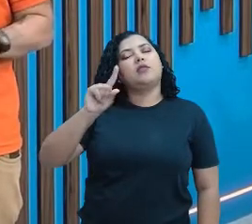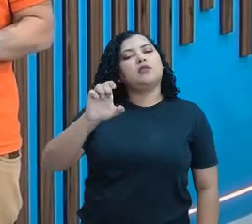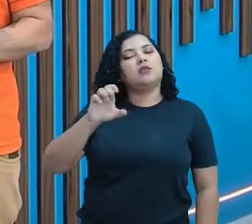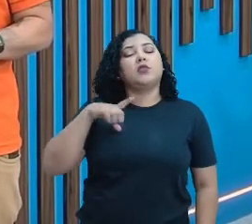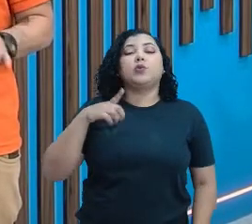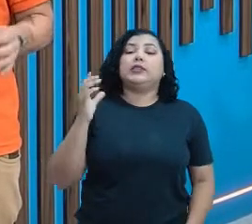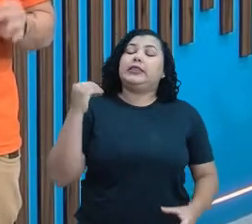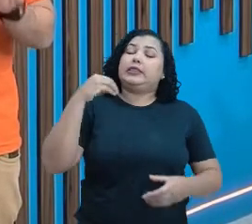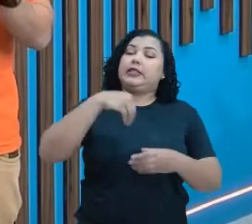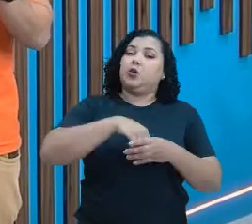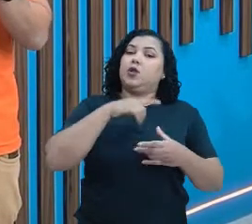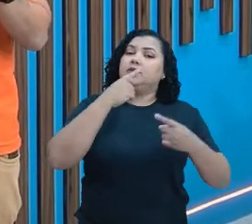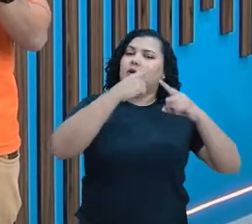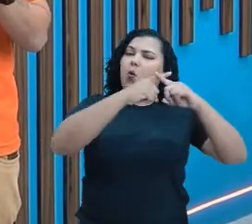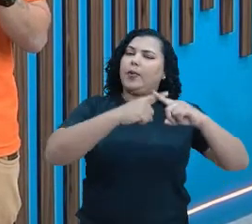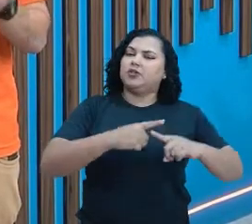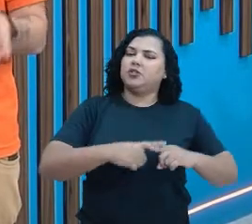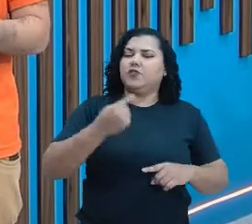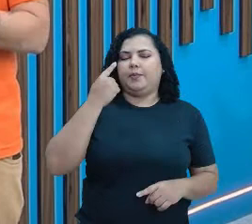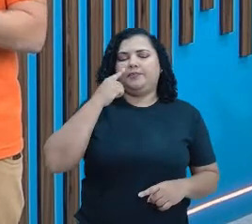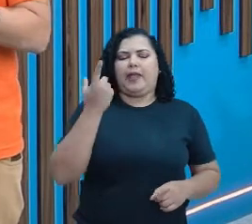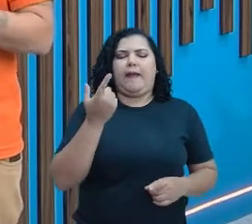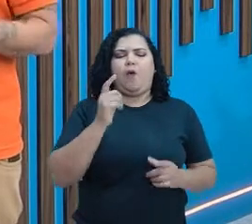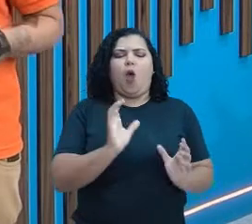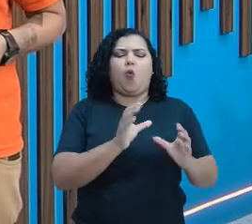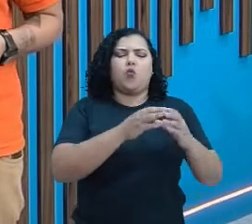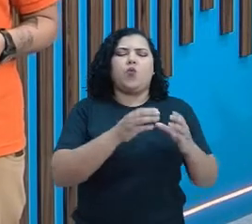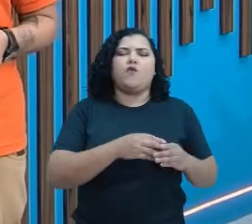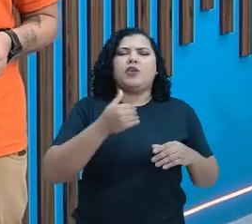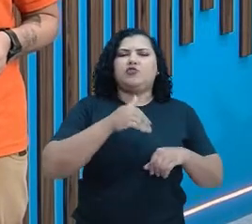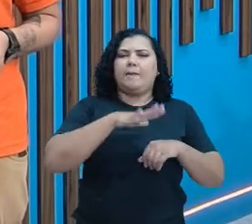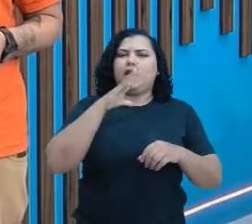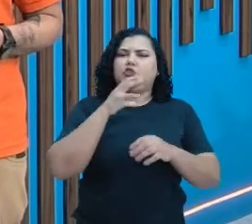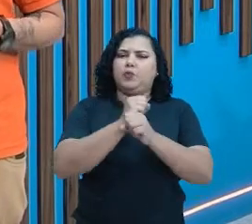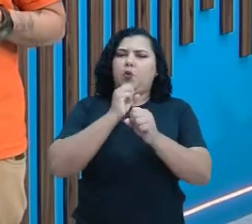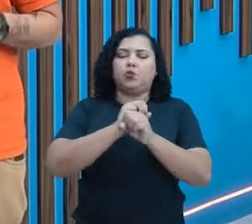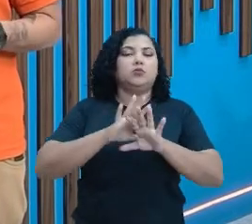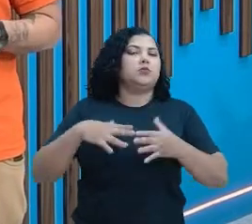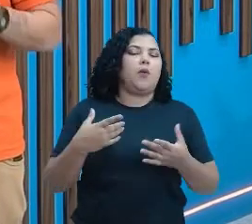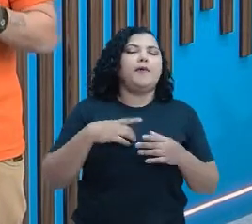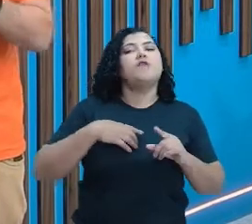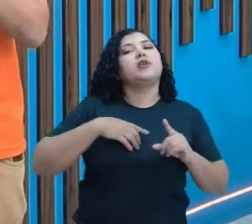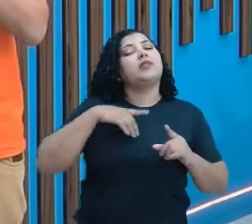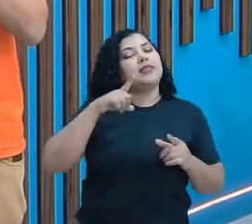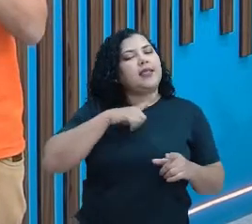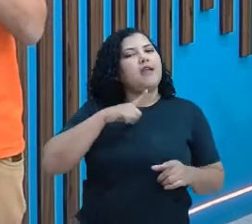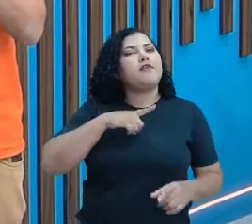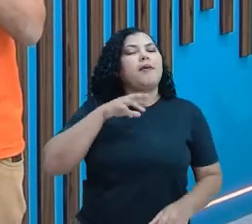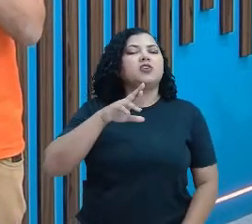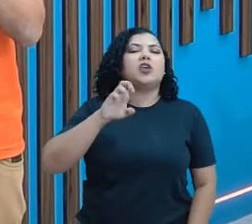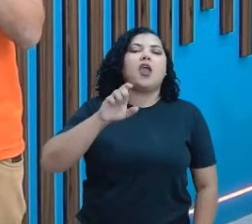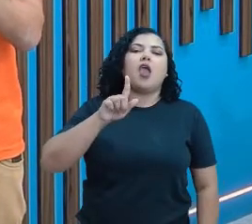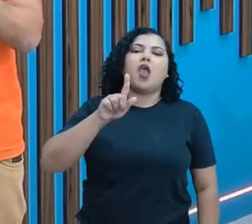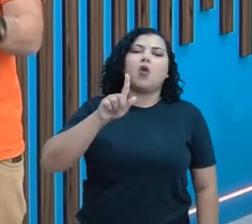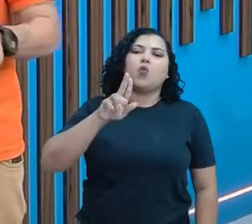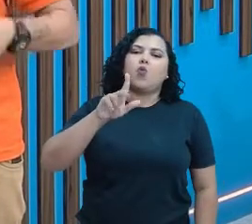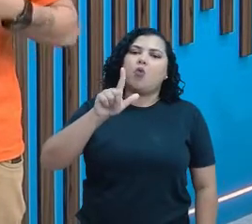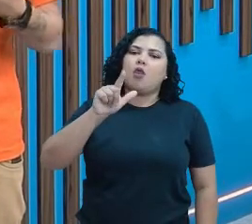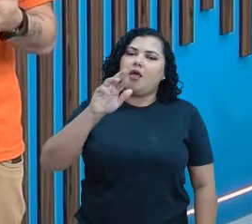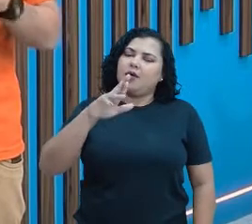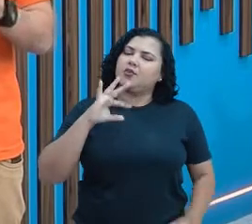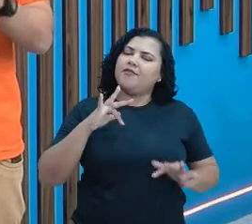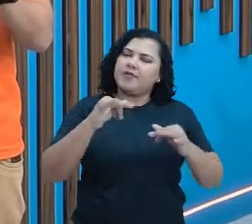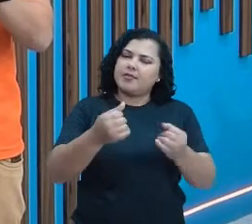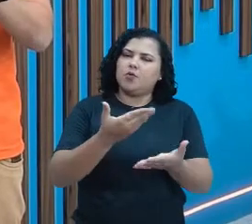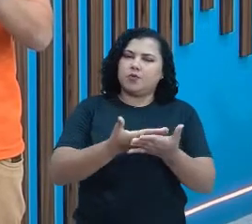gente não vai se preocupar com quem fez mais pontos, mas sim para quem foi mais regular, tá certo? Então, essa parte finalzinha aí da